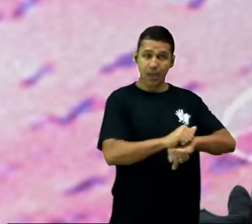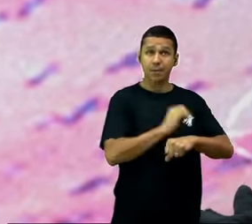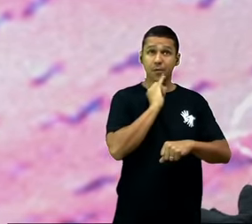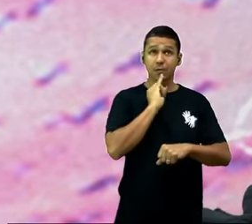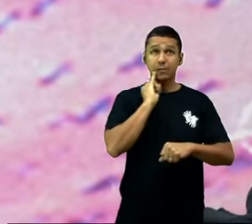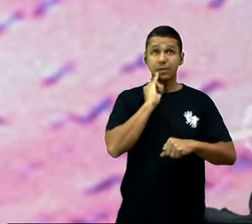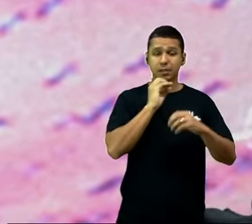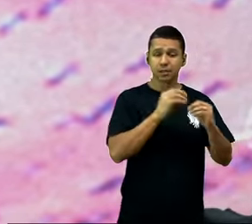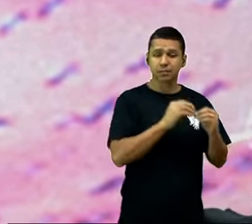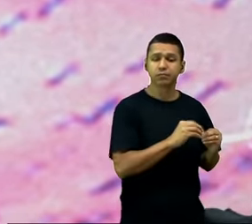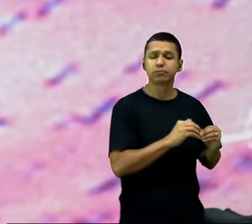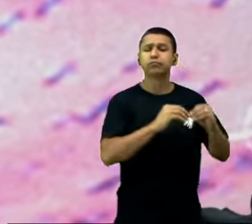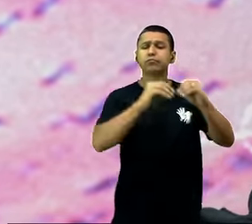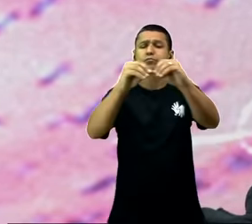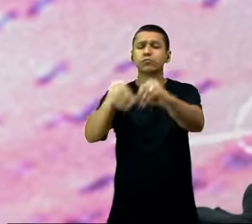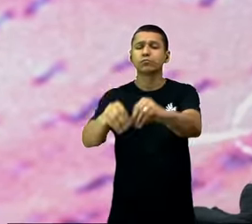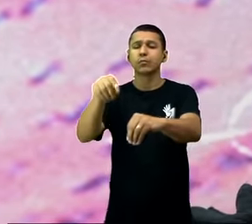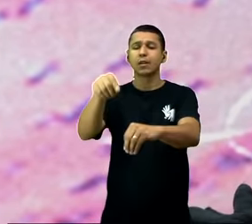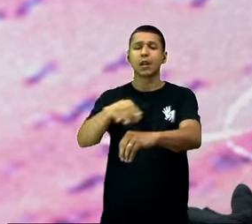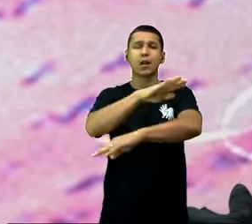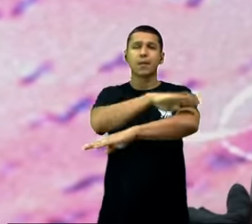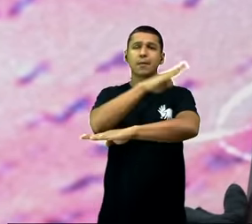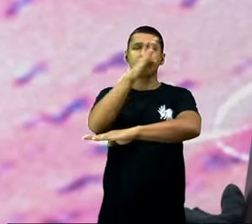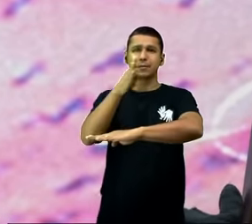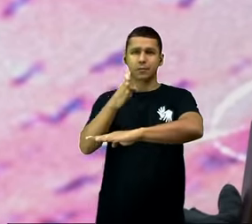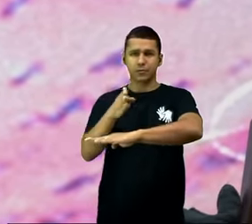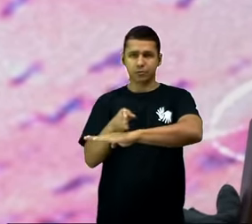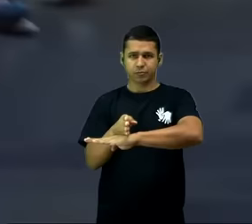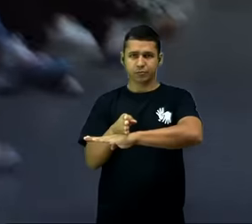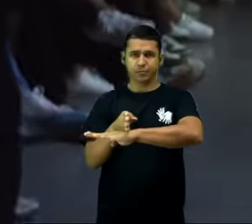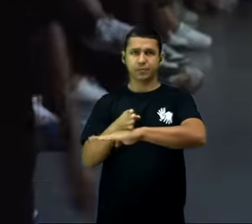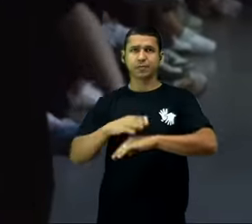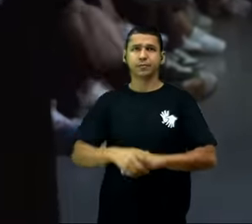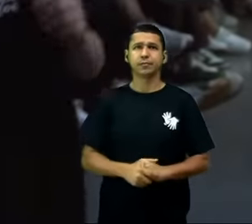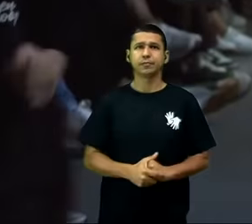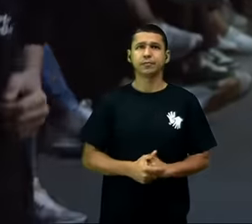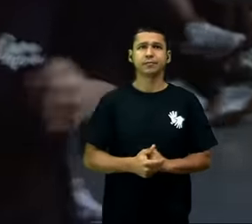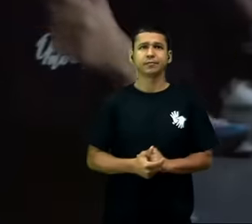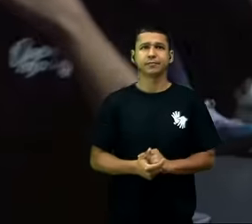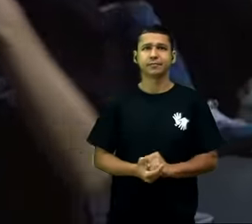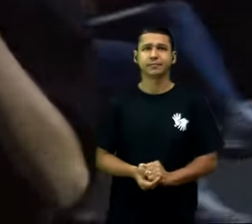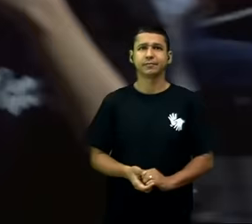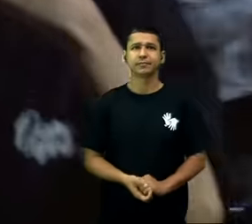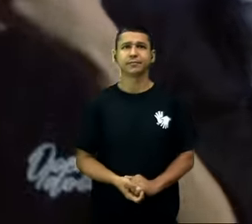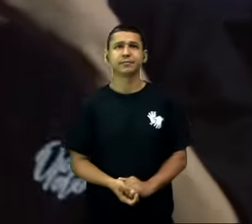Chama Tito aí para mim. Vem cá, Tito. Corre aqui. Vem, meu Isaac.